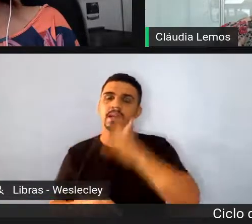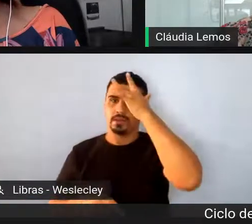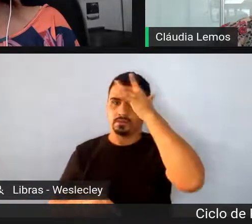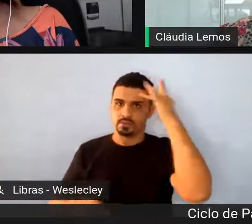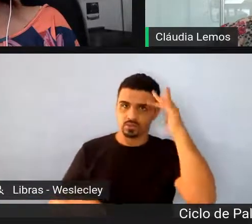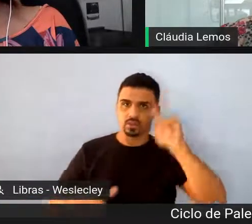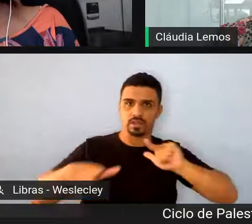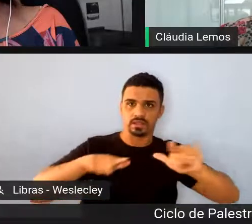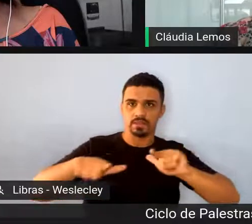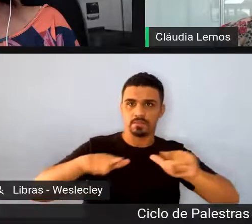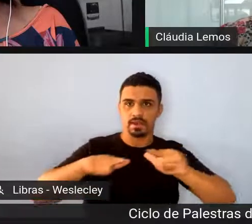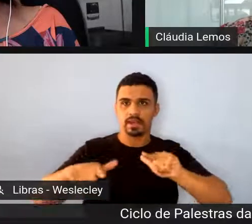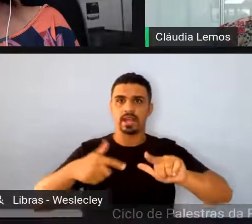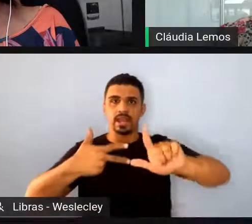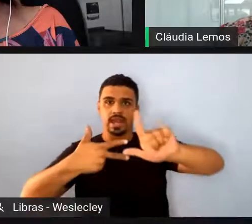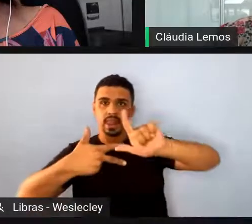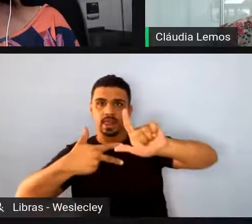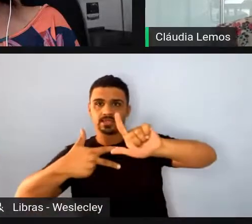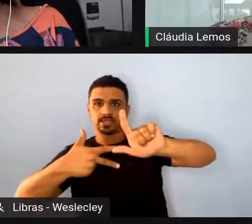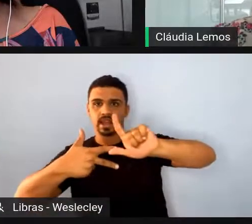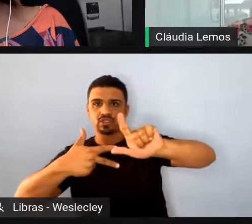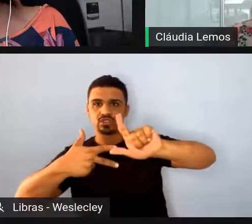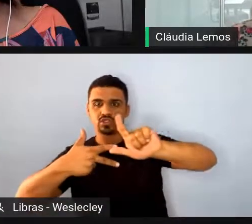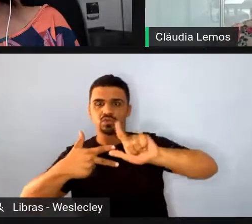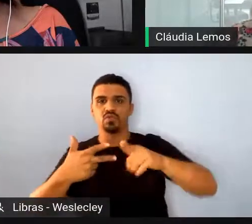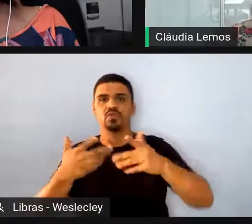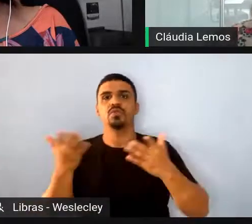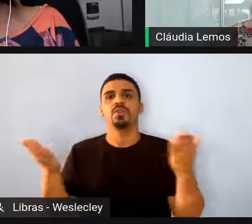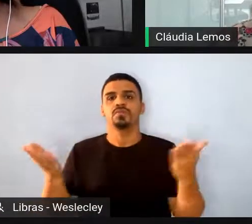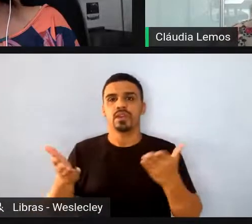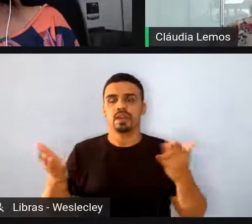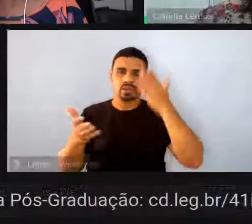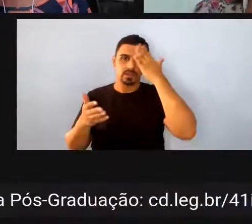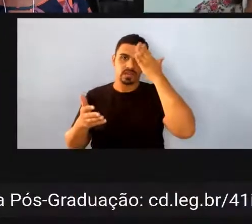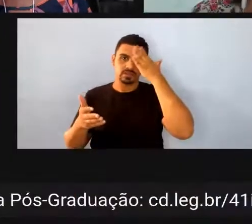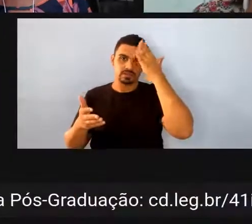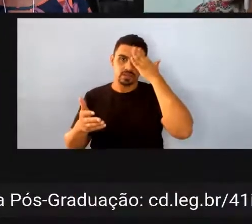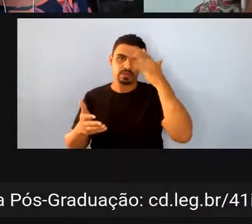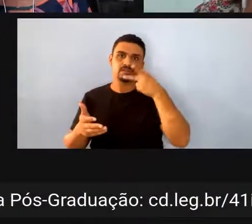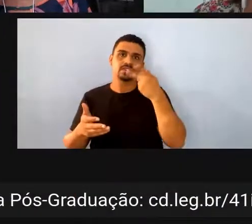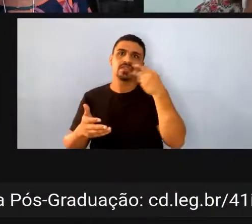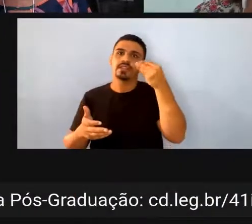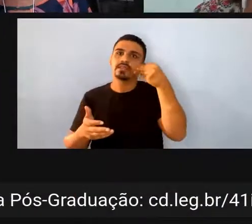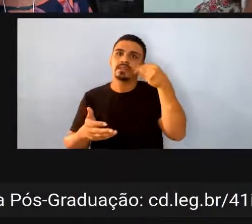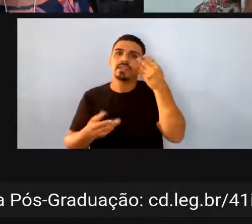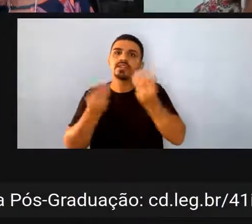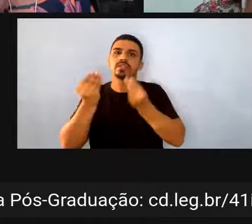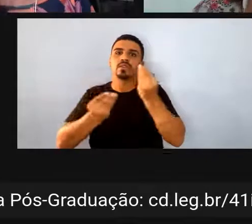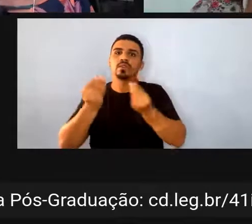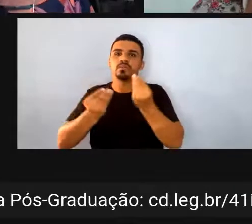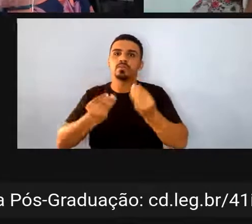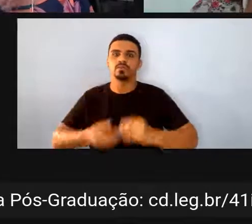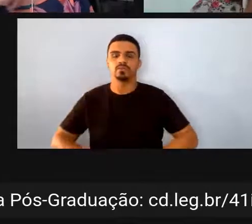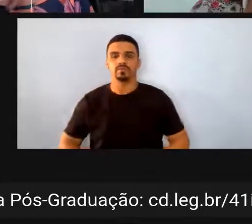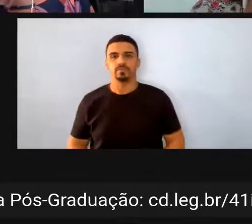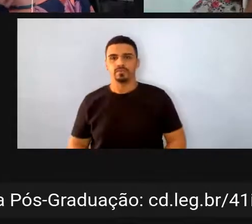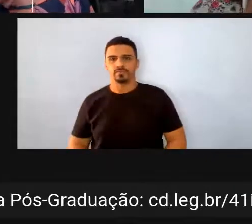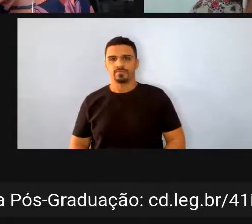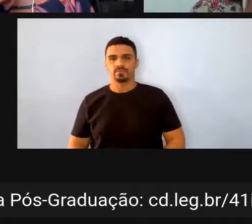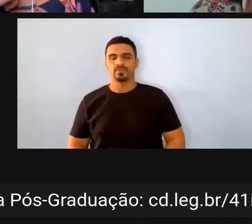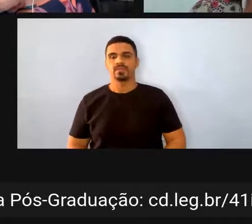Poder Legislativo. Eu queria que você falasse só um pouquinho aí, antes de voltar em mais dados, sobre o que é essa experiência.